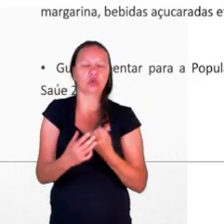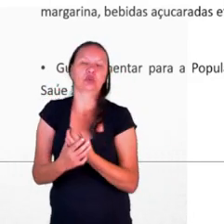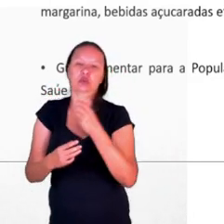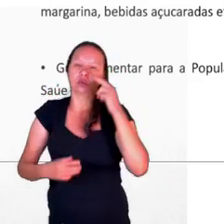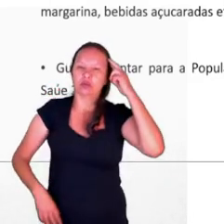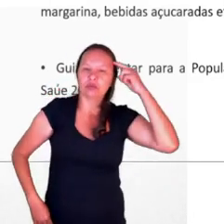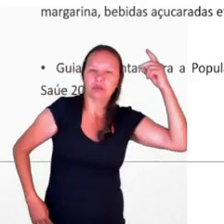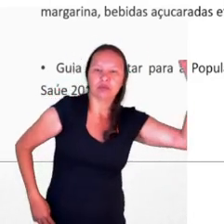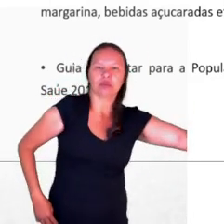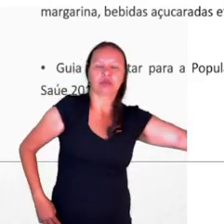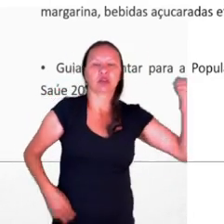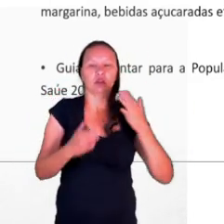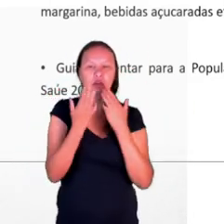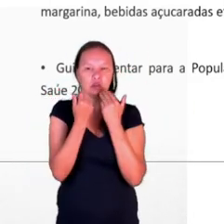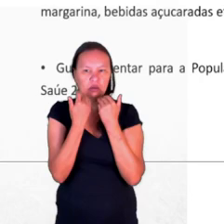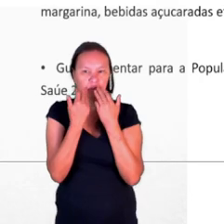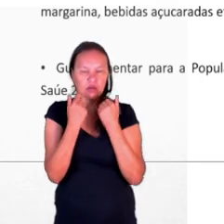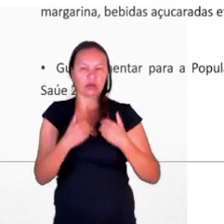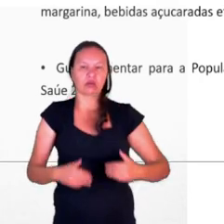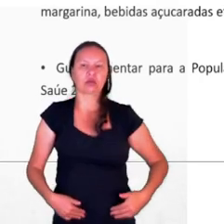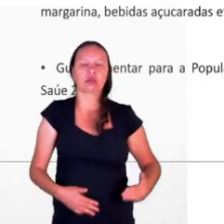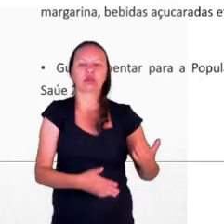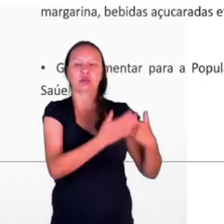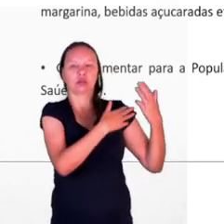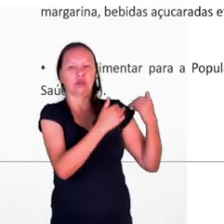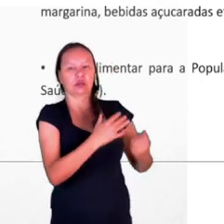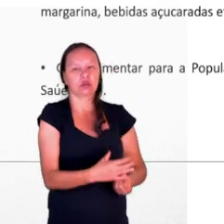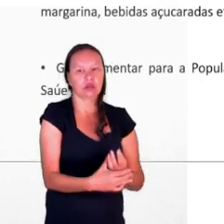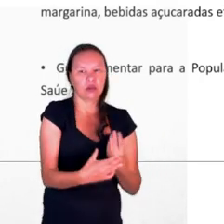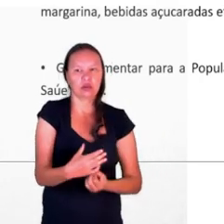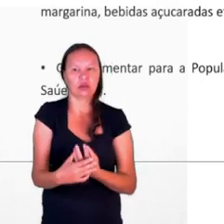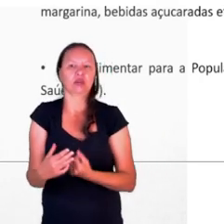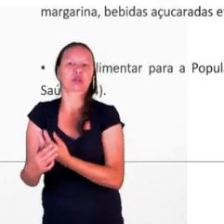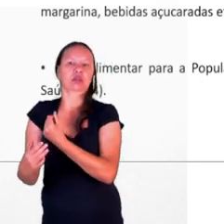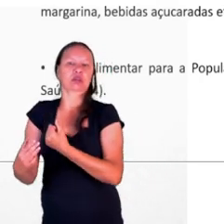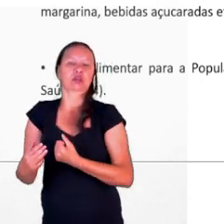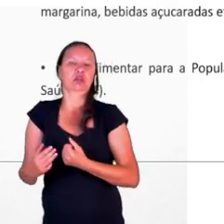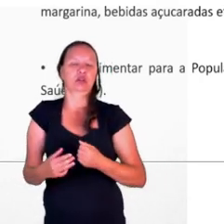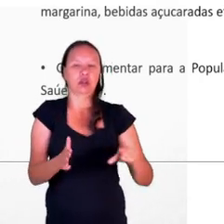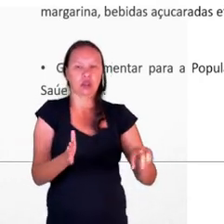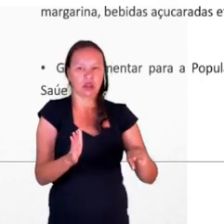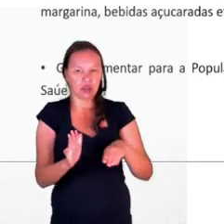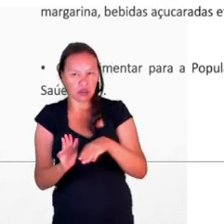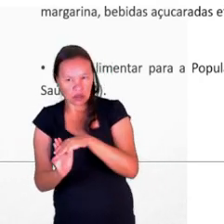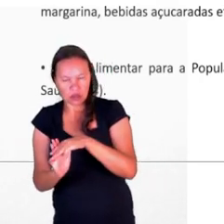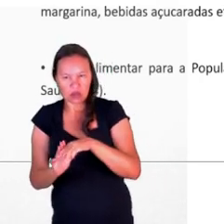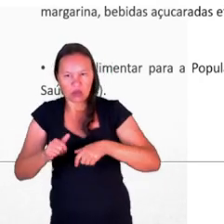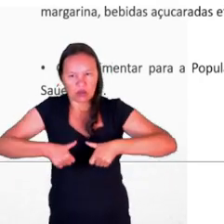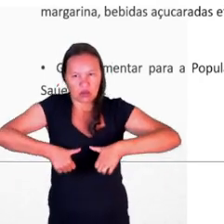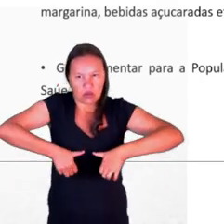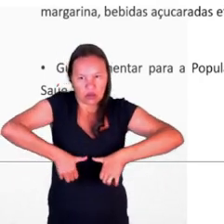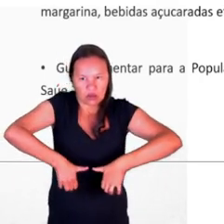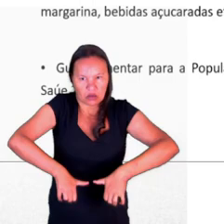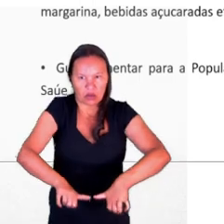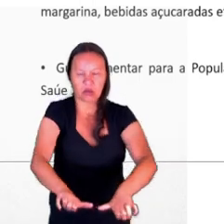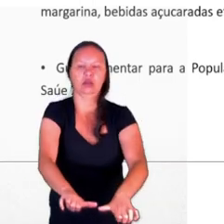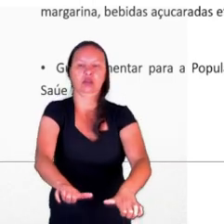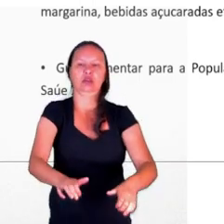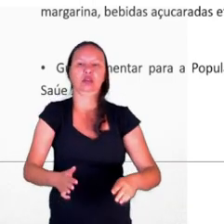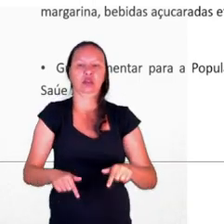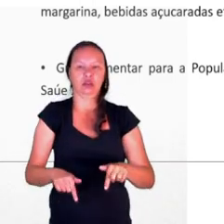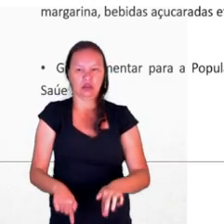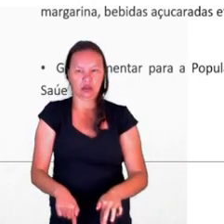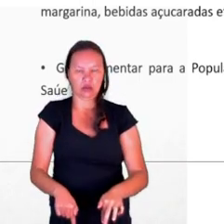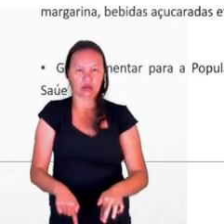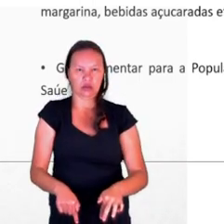pensar os alimentos lá da produção alimentação como comodes até o mercado final que nos oferece